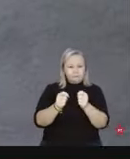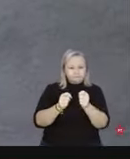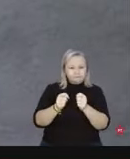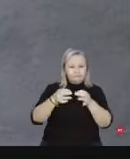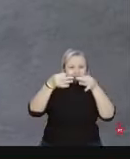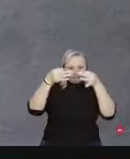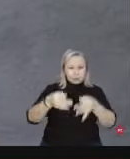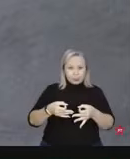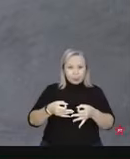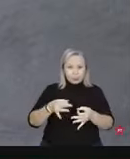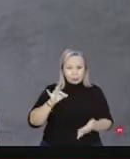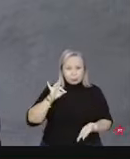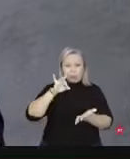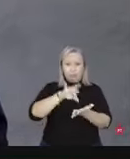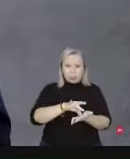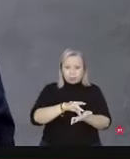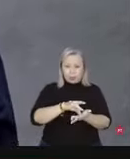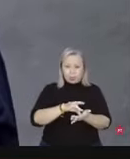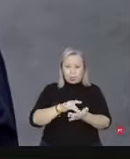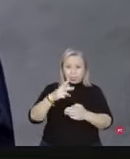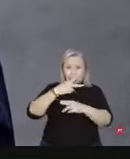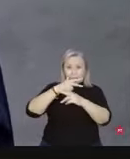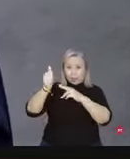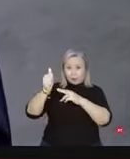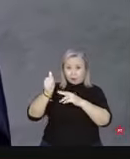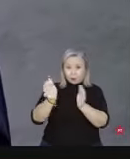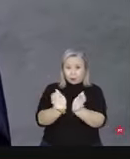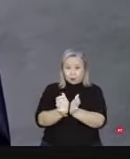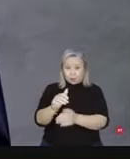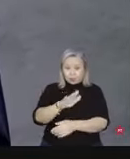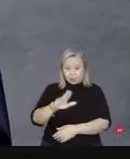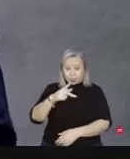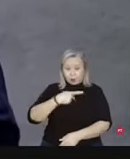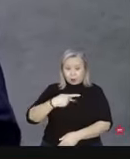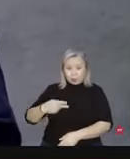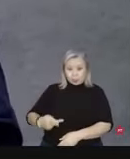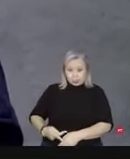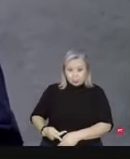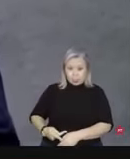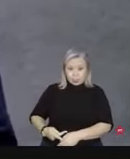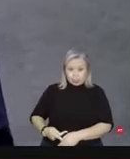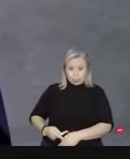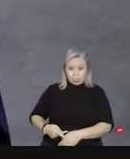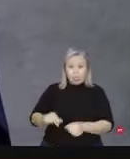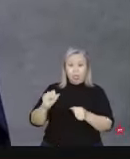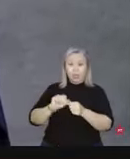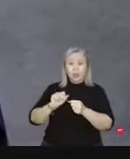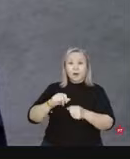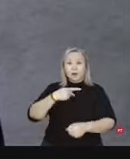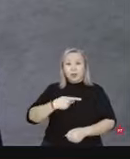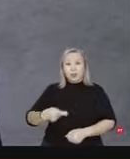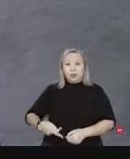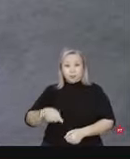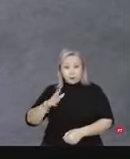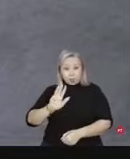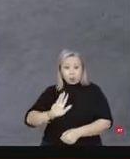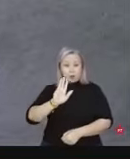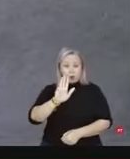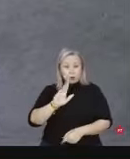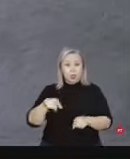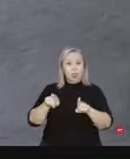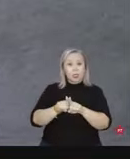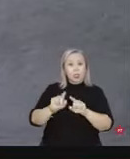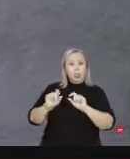regularidade e legitimidade da vitória da chapa presidencial composta pelo presidente eleito Luiz Inácio Lula da